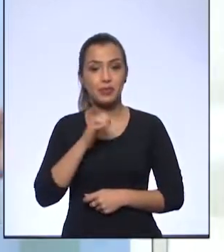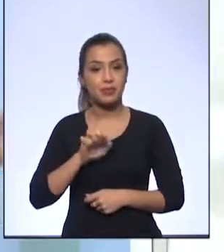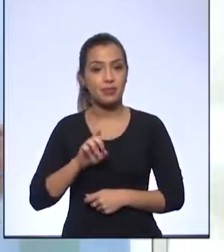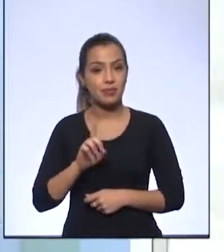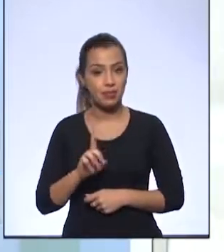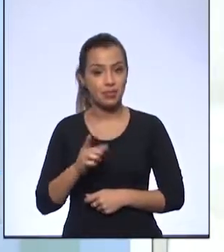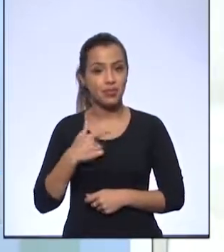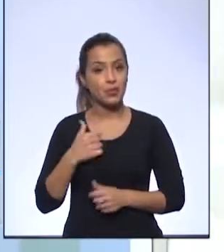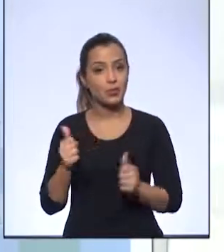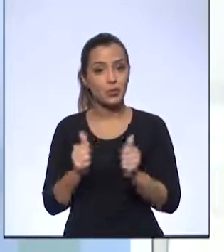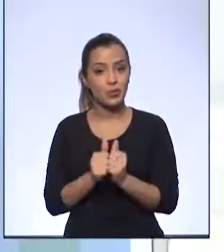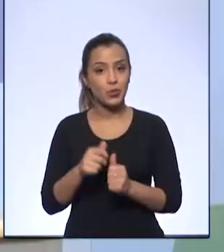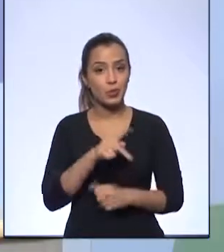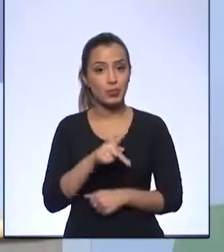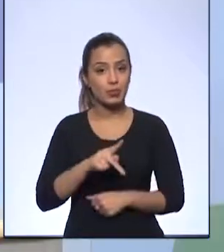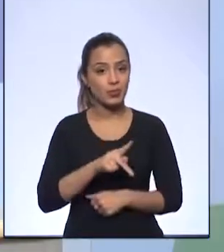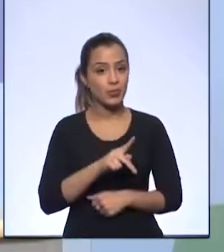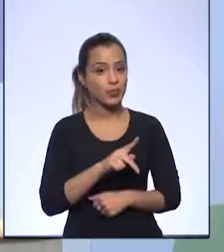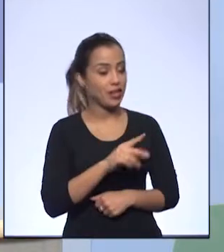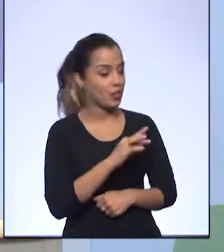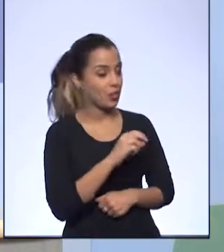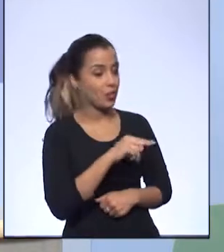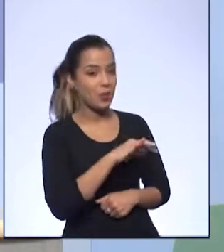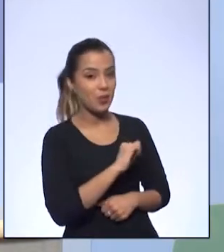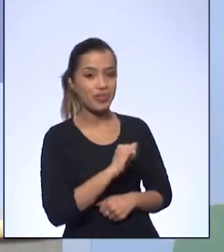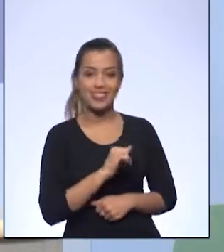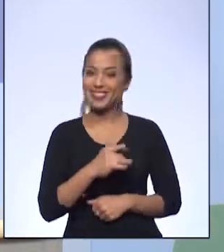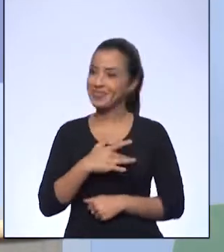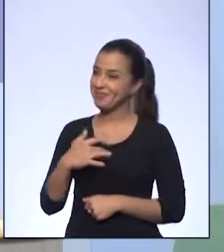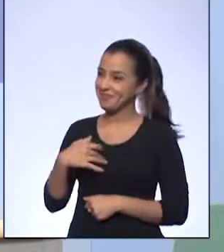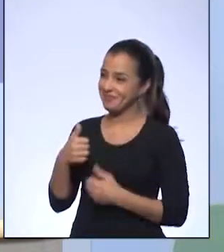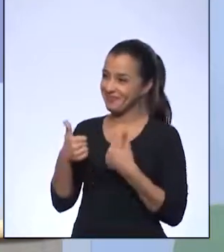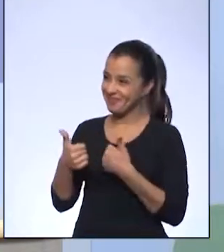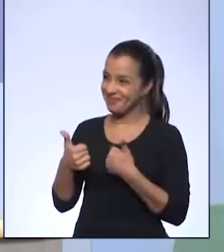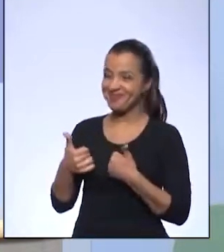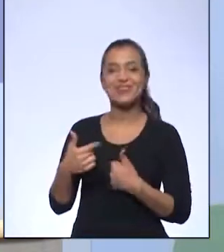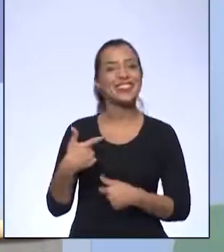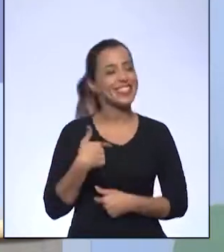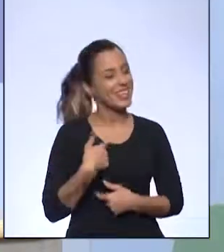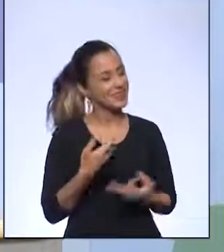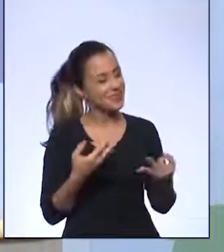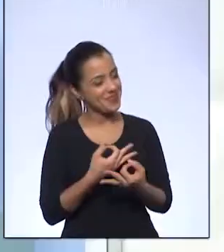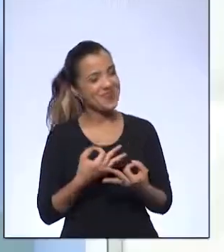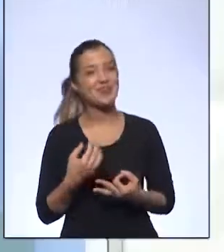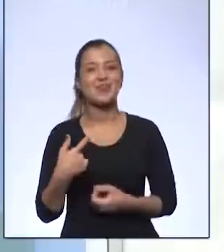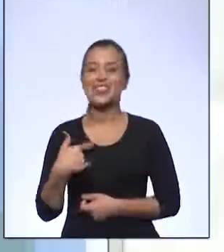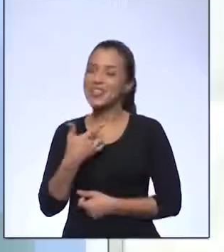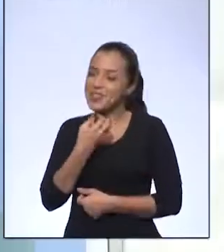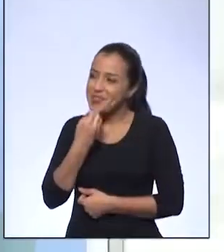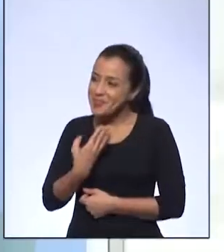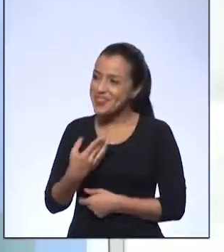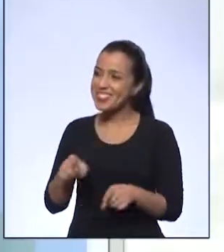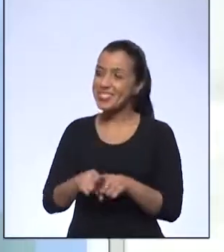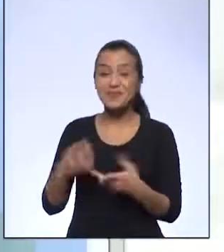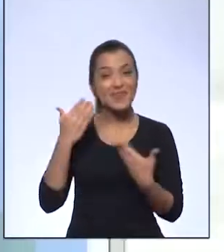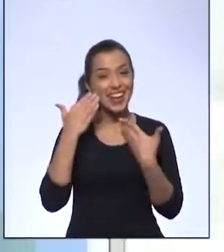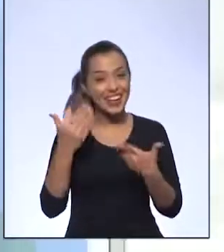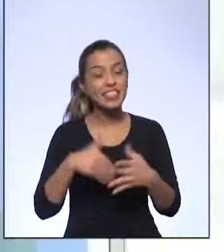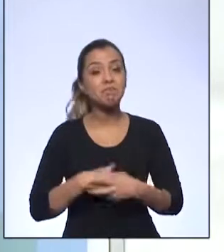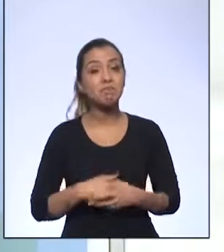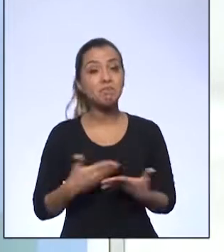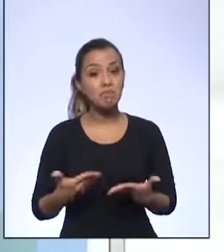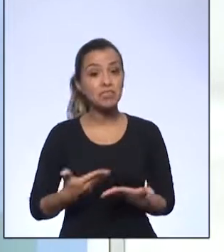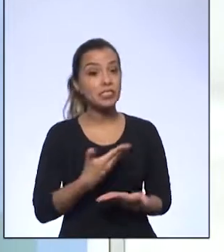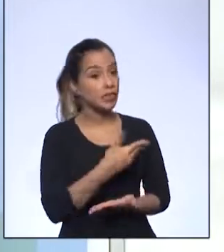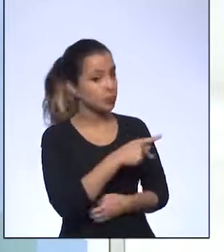Antônia. Hello, Antônia. Hello, Ed. How are you? I'm fine, and you? I'm very well. Ok, thank you. Ok, então a professora